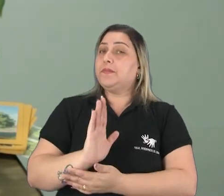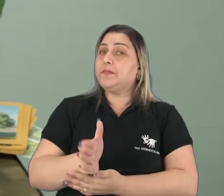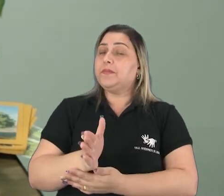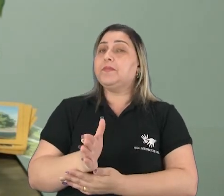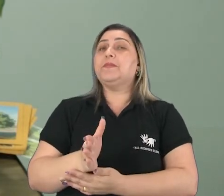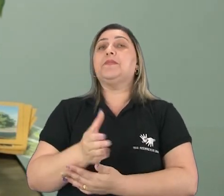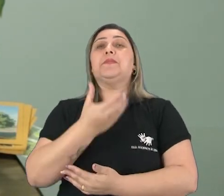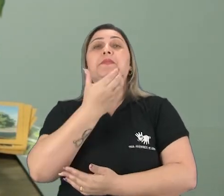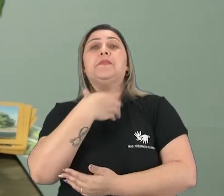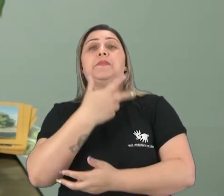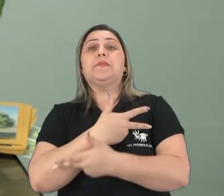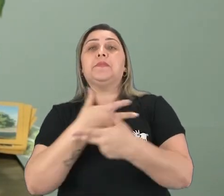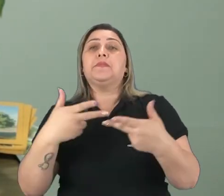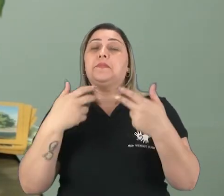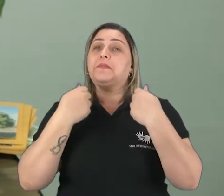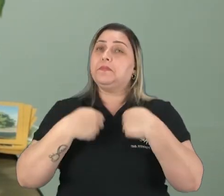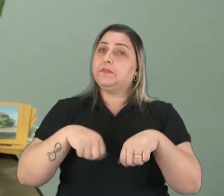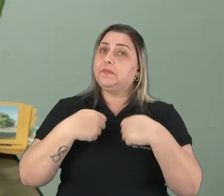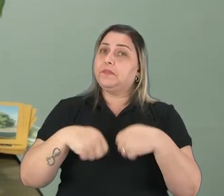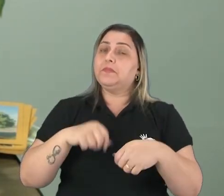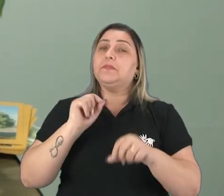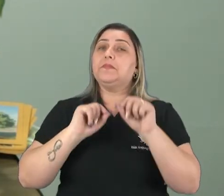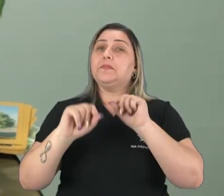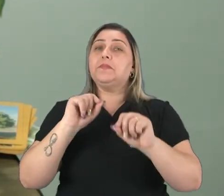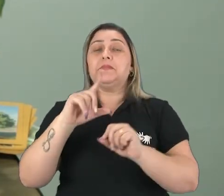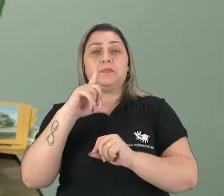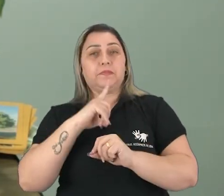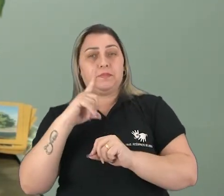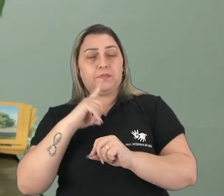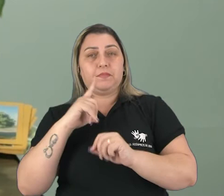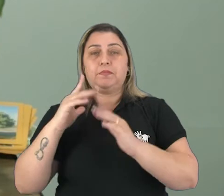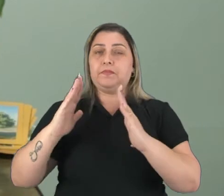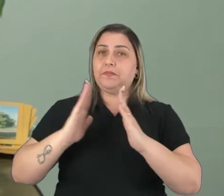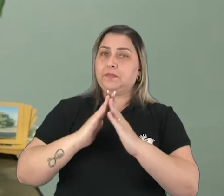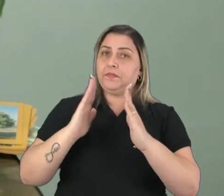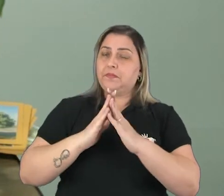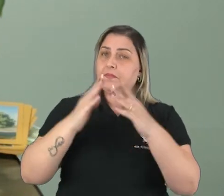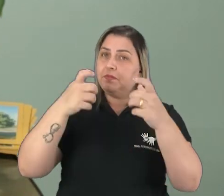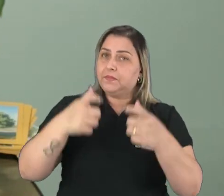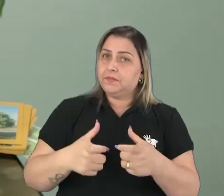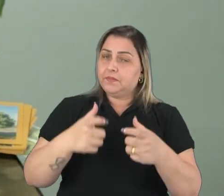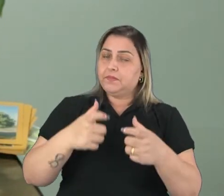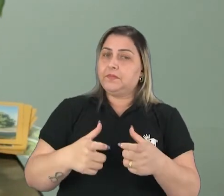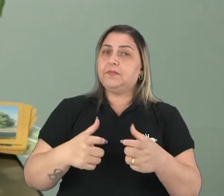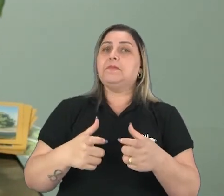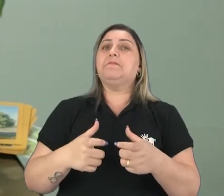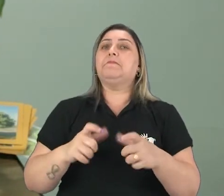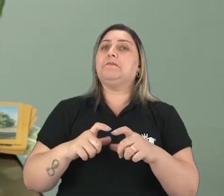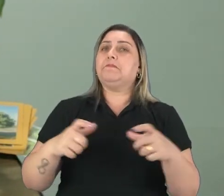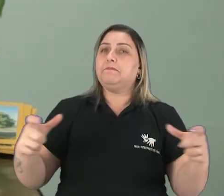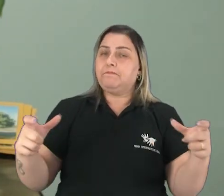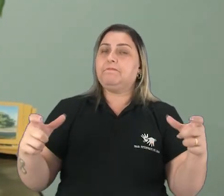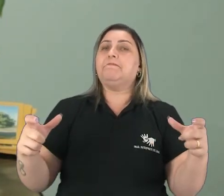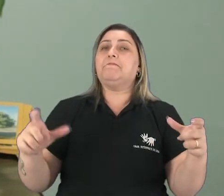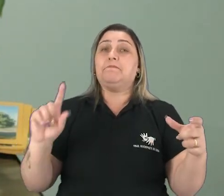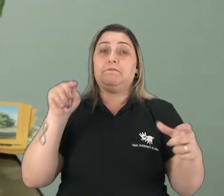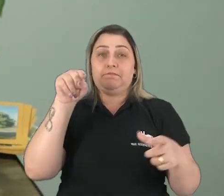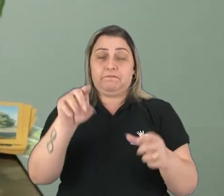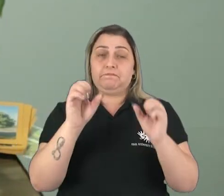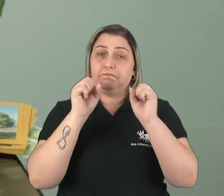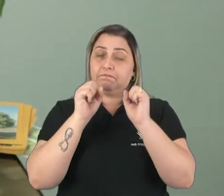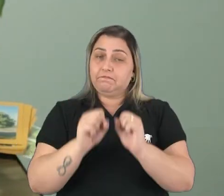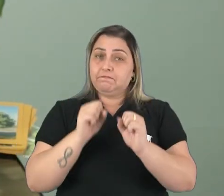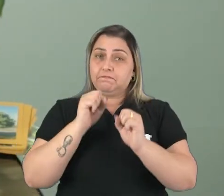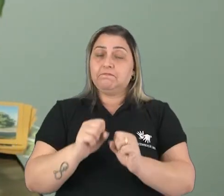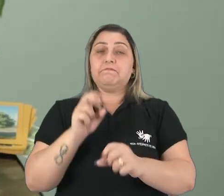as frutíferas, é necessário que tenha na sua casa um ambiente que seja bem amplo, bem aberto, para que você